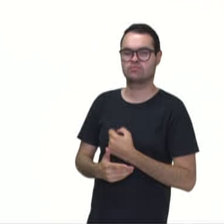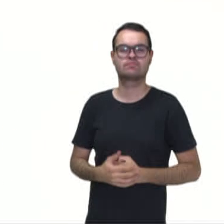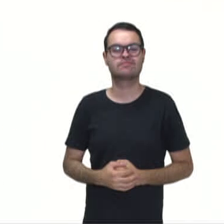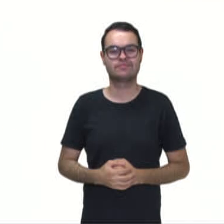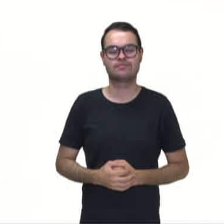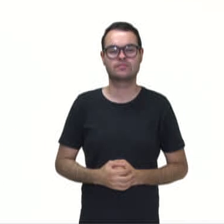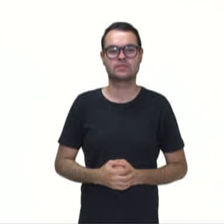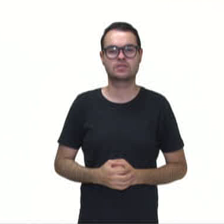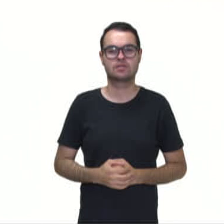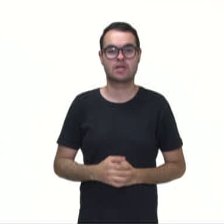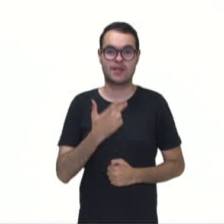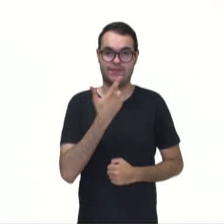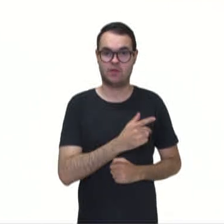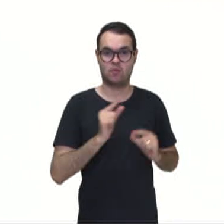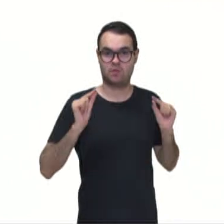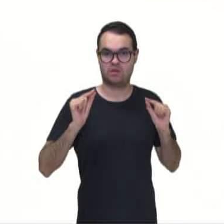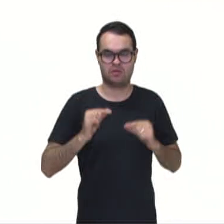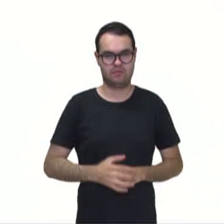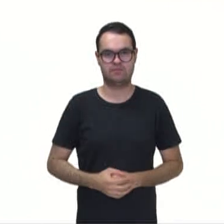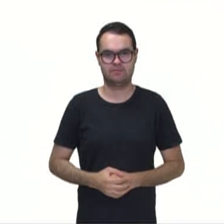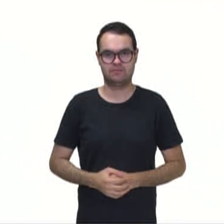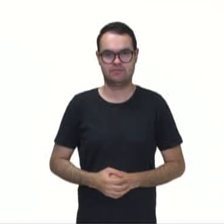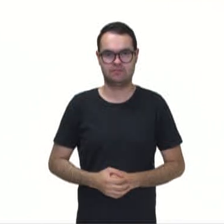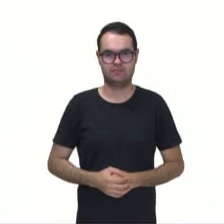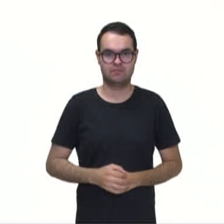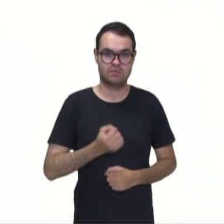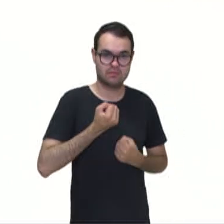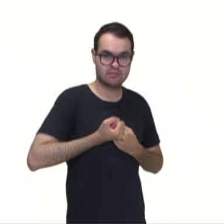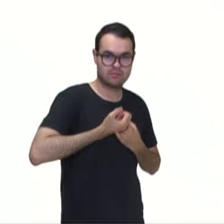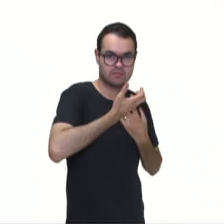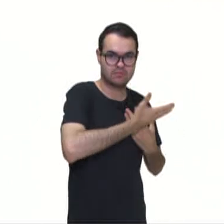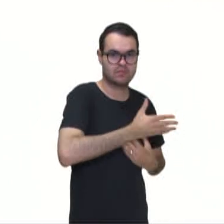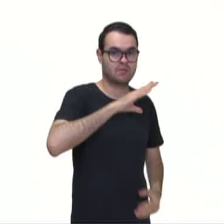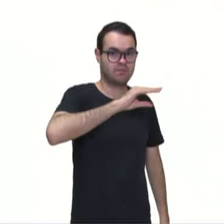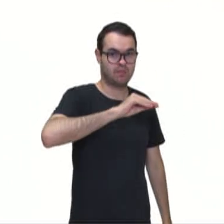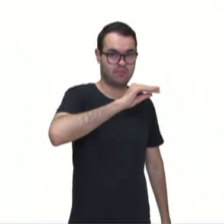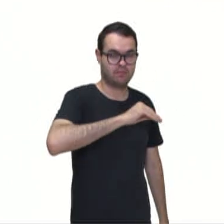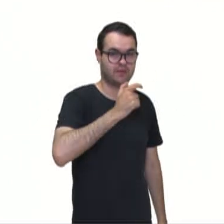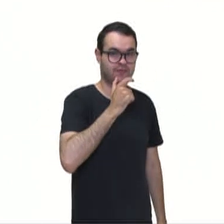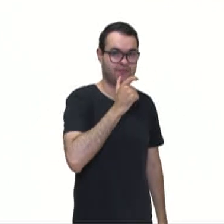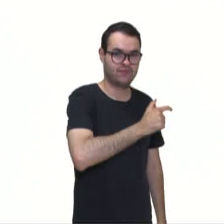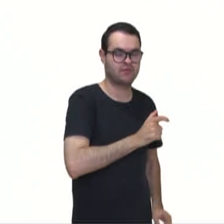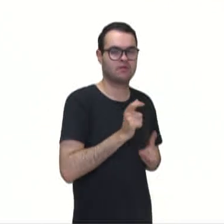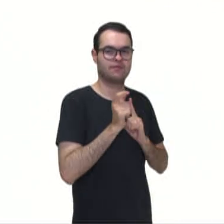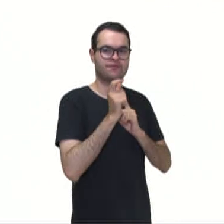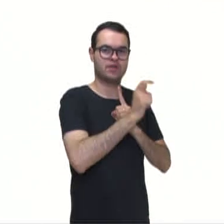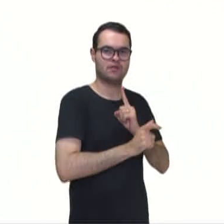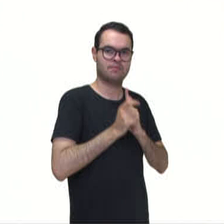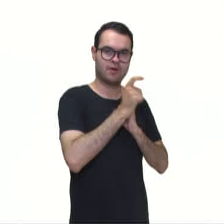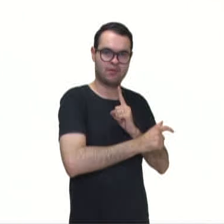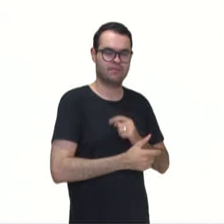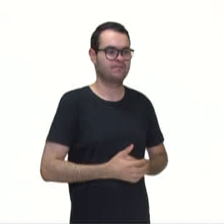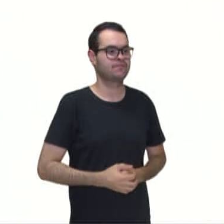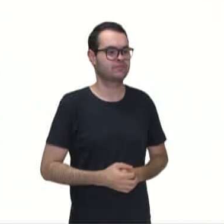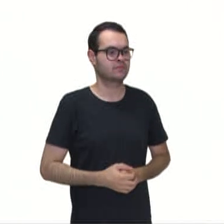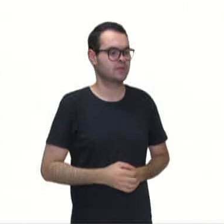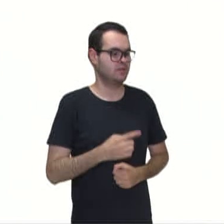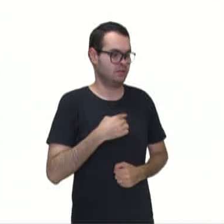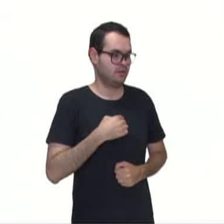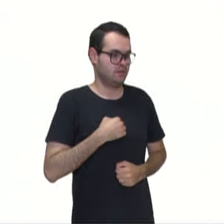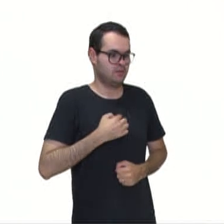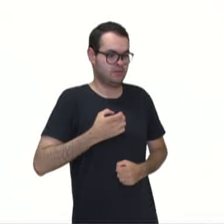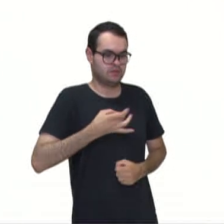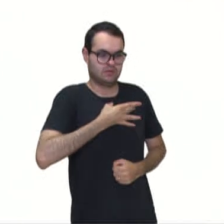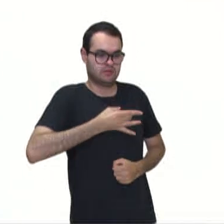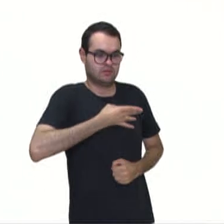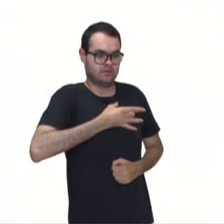tirinha e diz verbalmente, né, em sentido completo, uma sentença: entrei em pânico e desliguei.